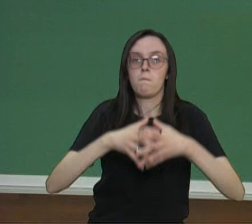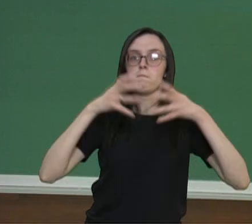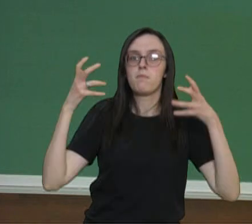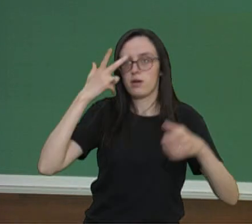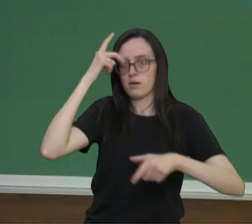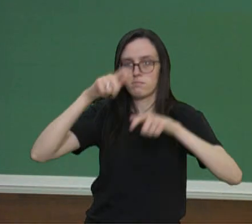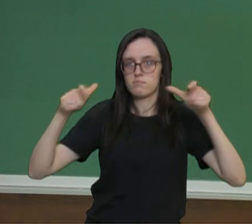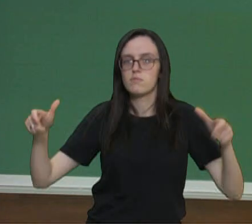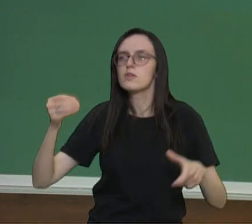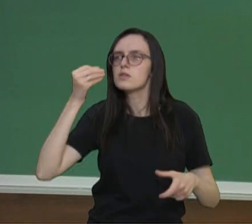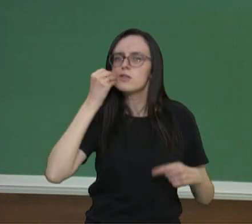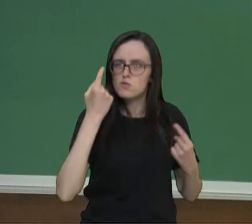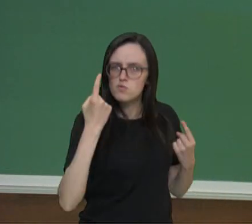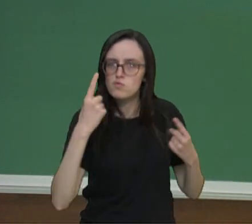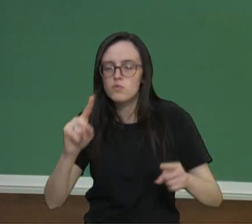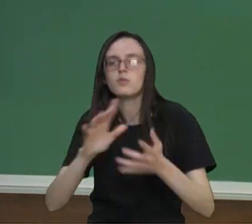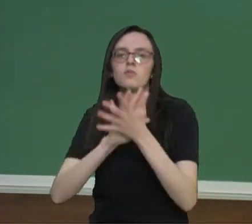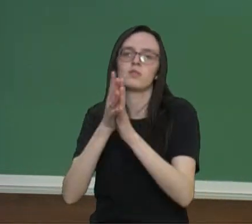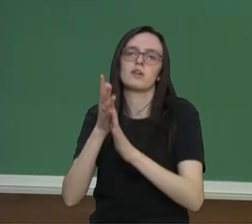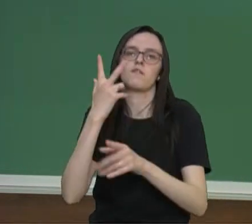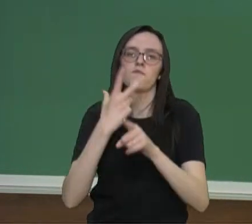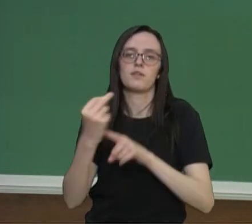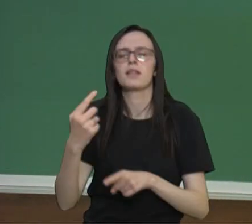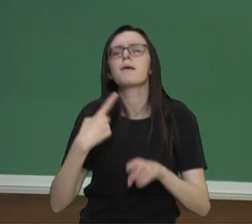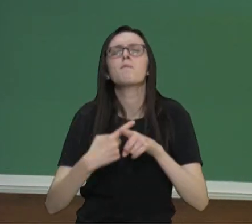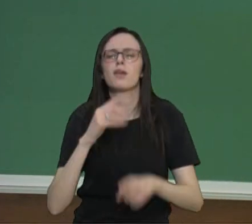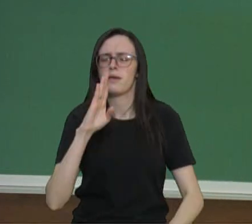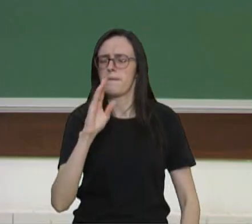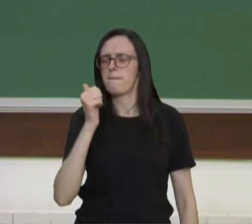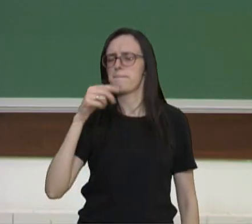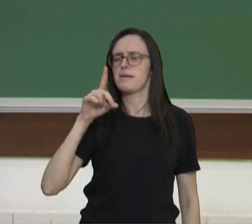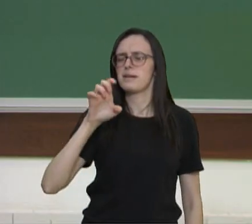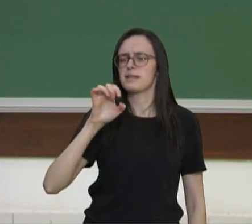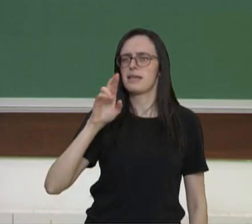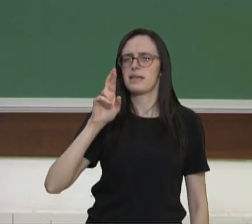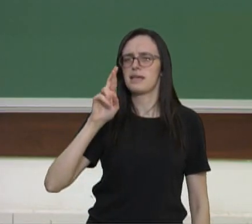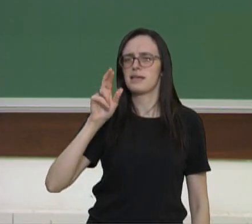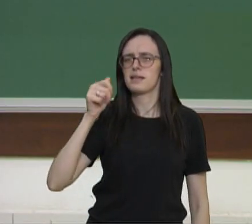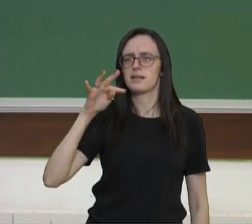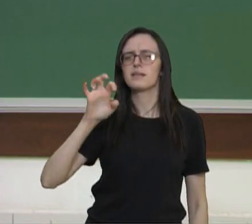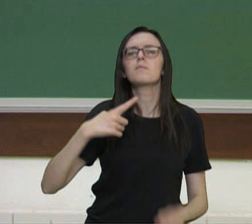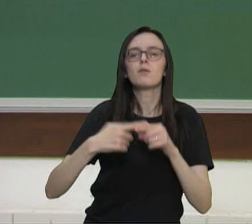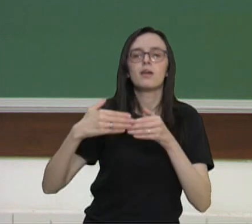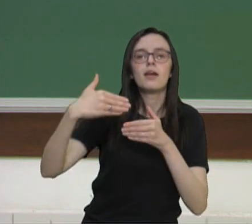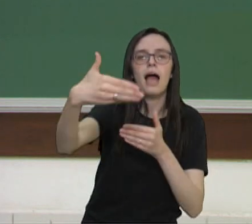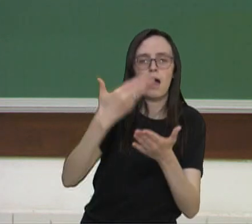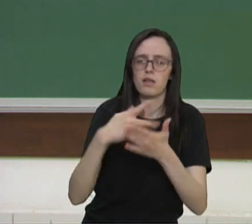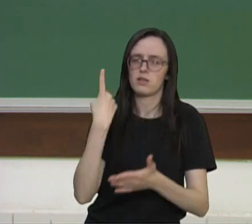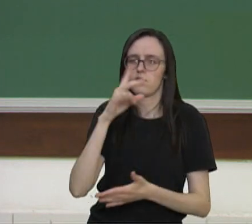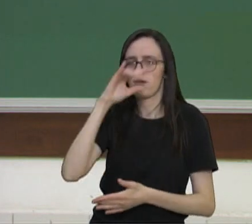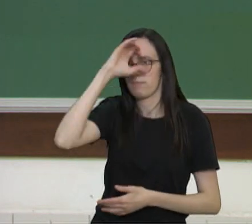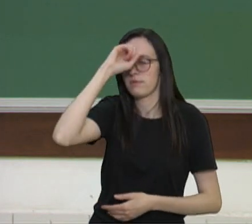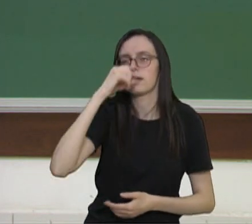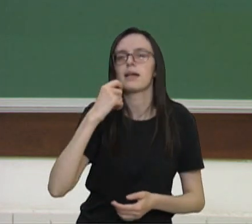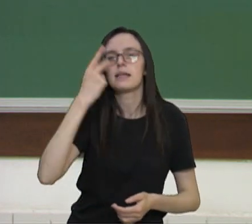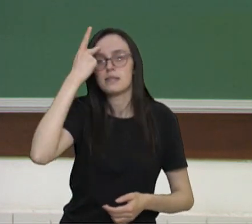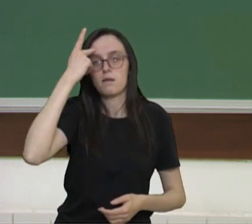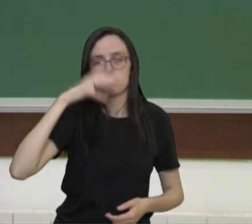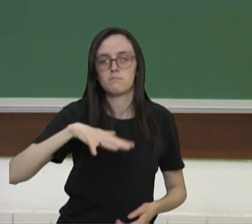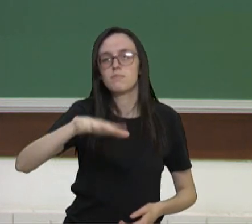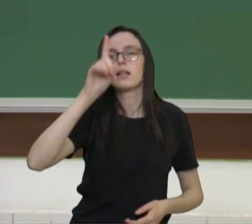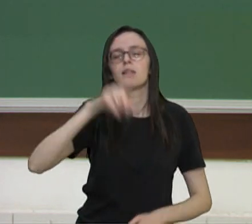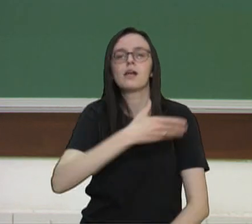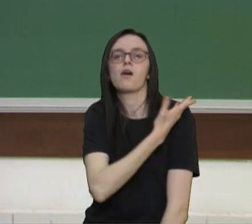de bandeirantes e vencem. Por que bandeirantes? A gente vai ver em aulas futuras, os bandeirantes paulistas são